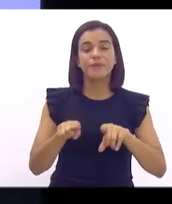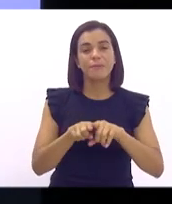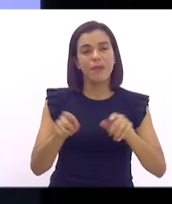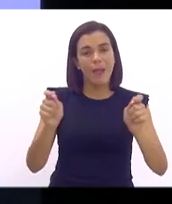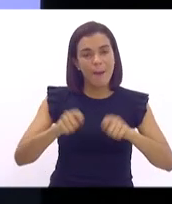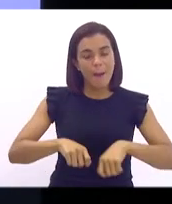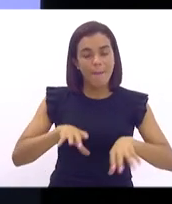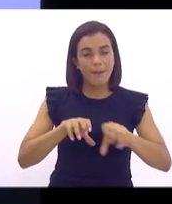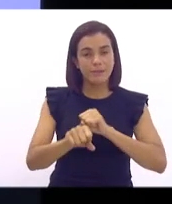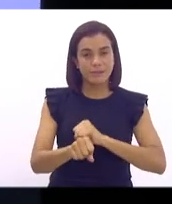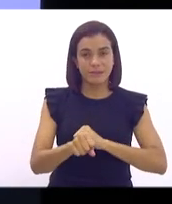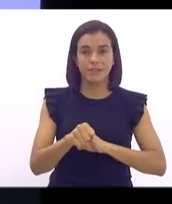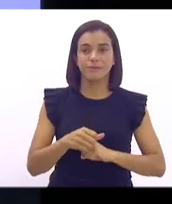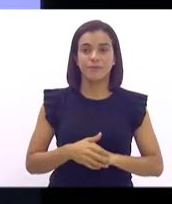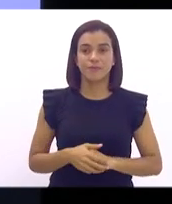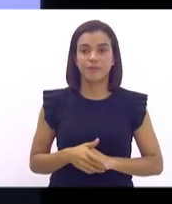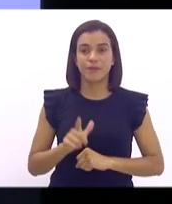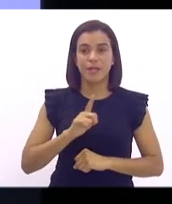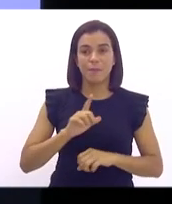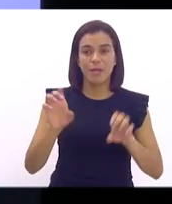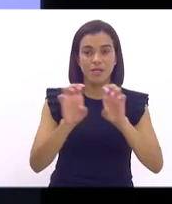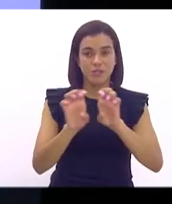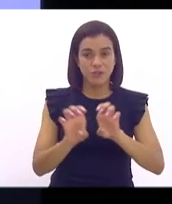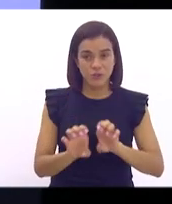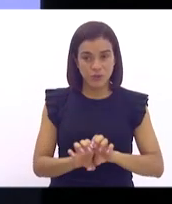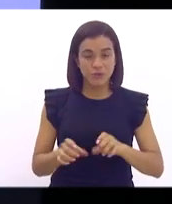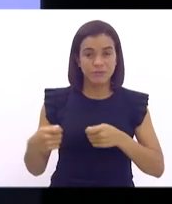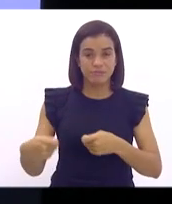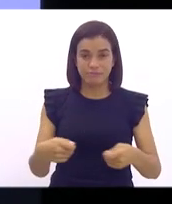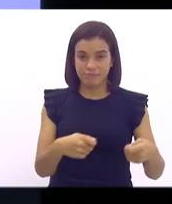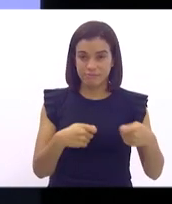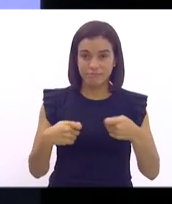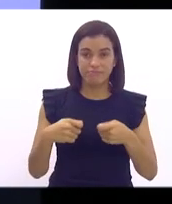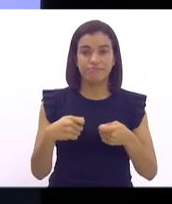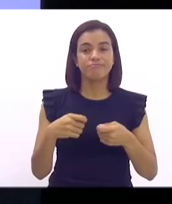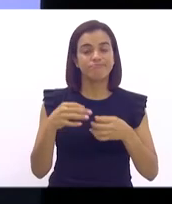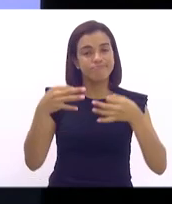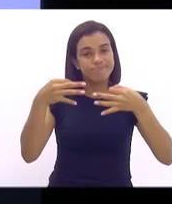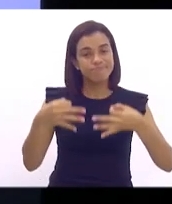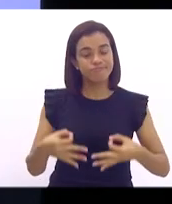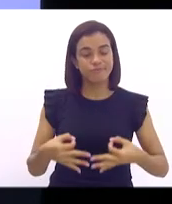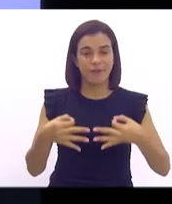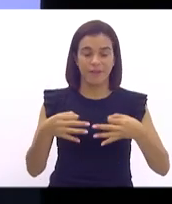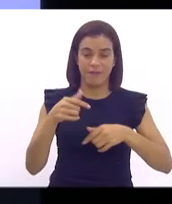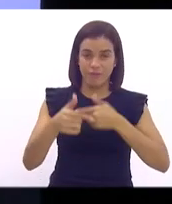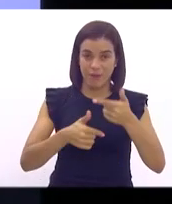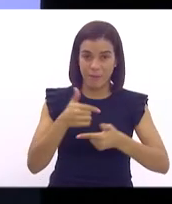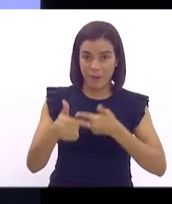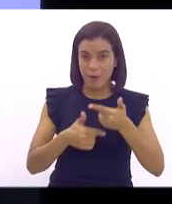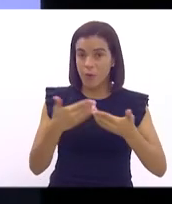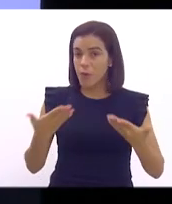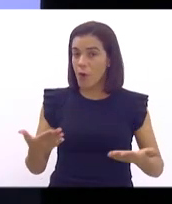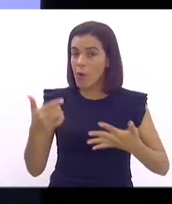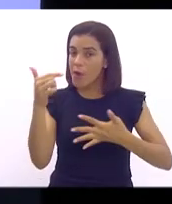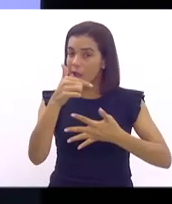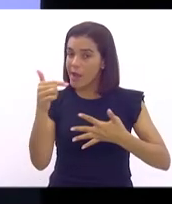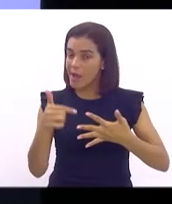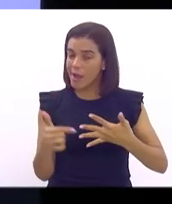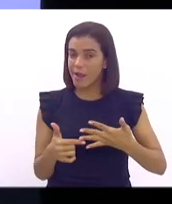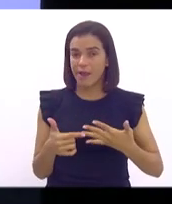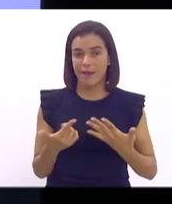fins do disposto, assim como estrutura administrativa necessária ao adequado desempenho das suas funções. Né, e quais são essas funções do